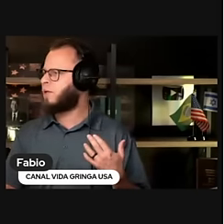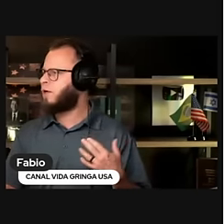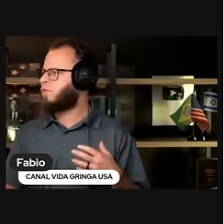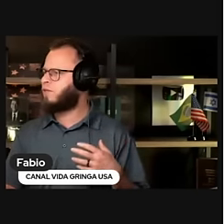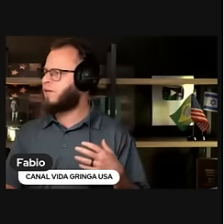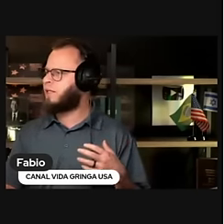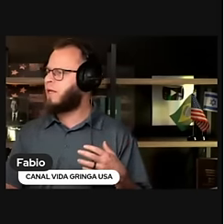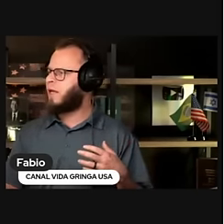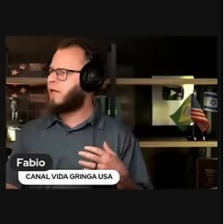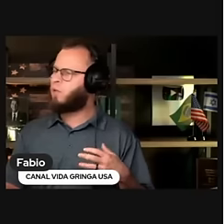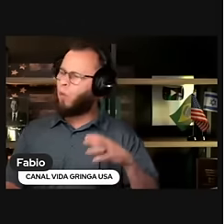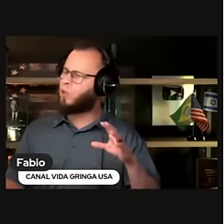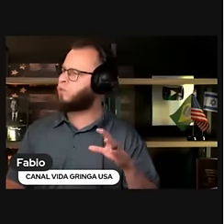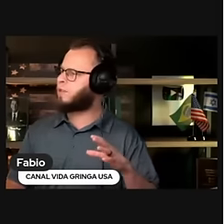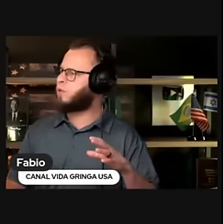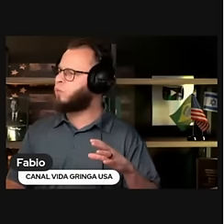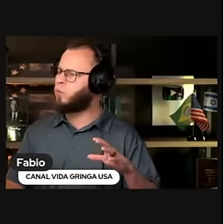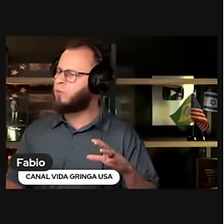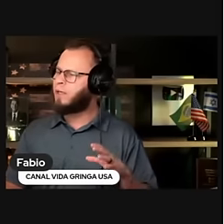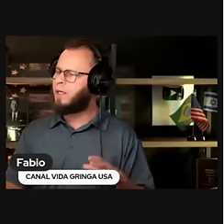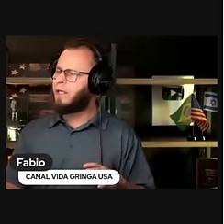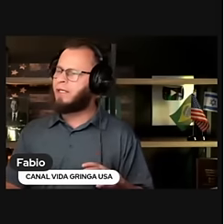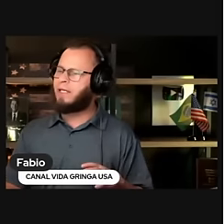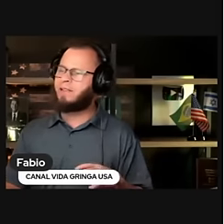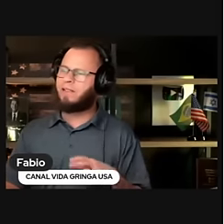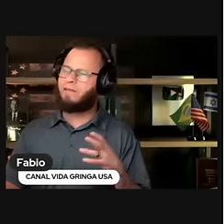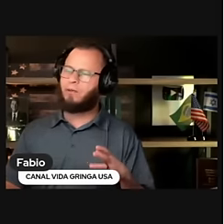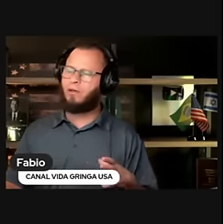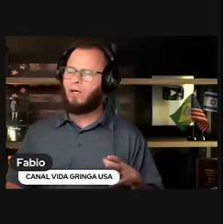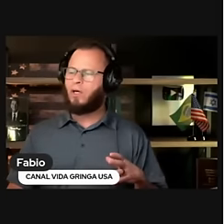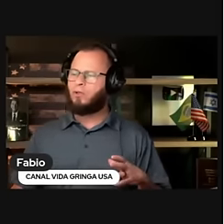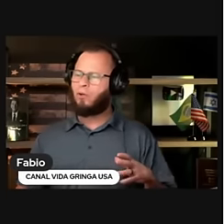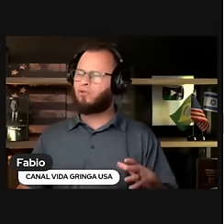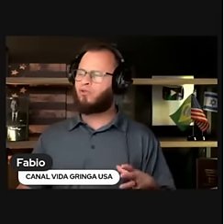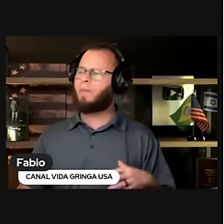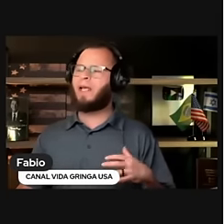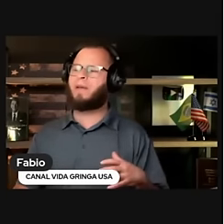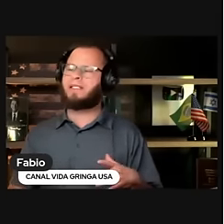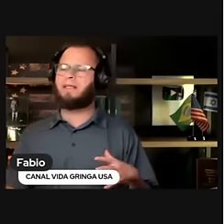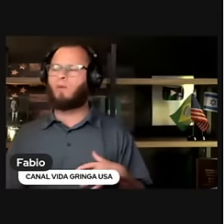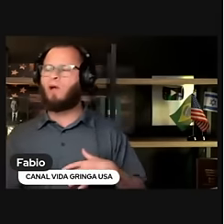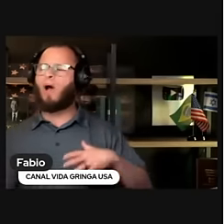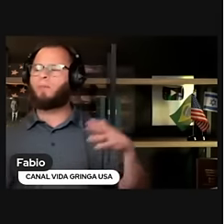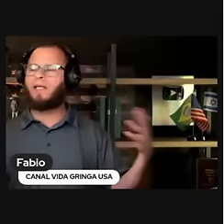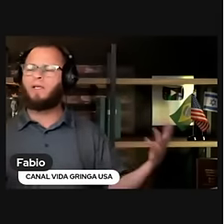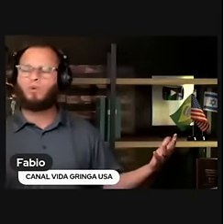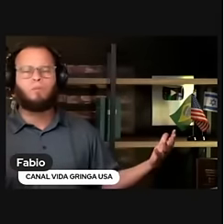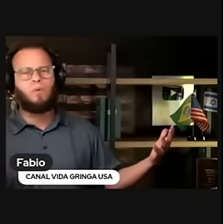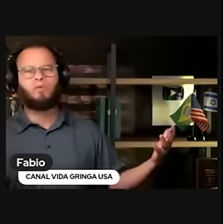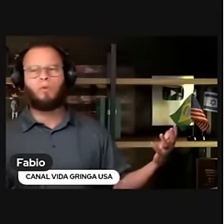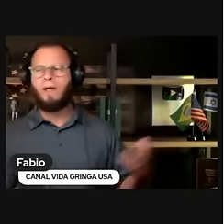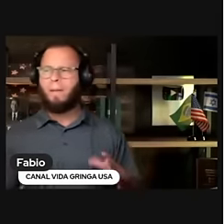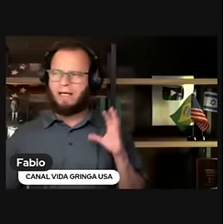trump você vê ali ele o rosto assim no mundo e eles escrevem aquilo ali ó Donald trump representa o maior perigo do